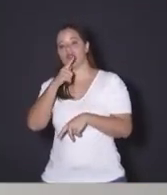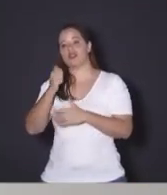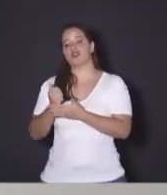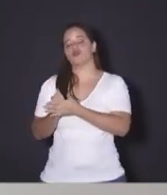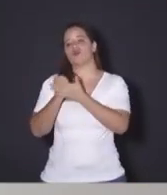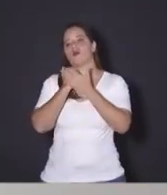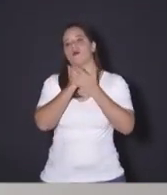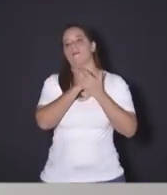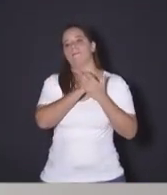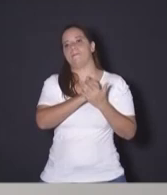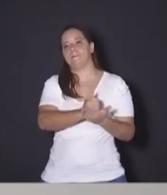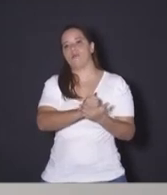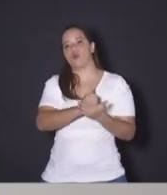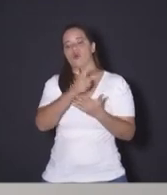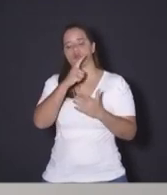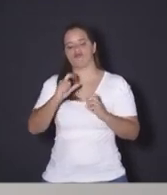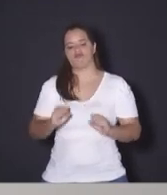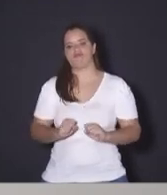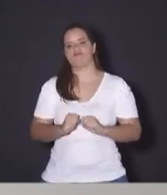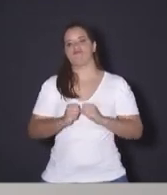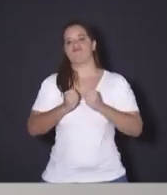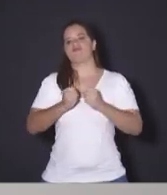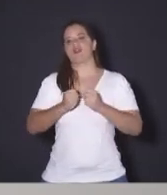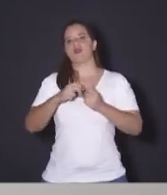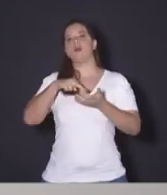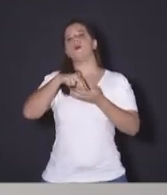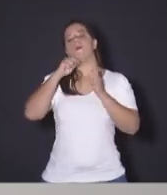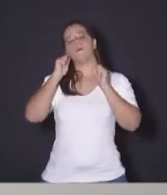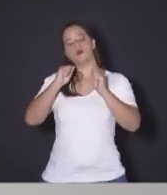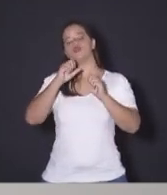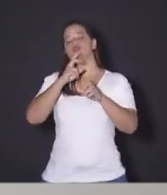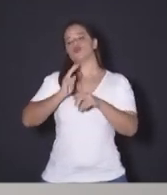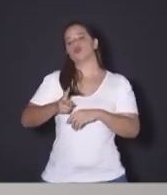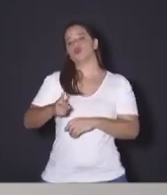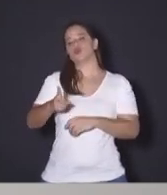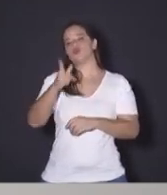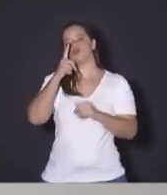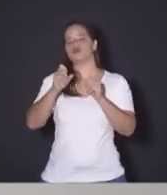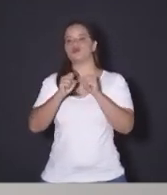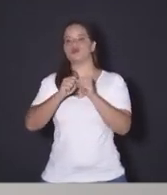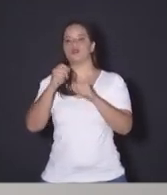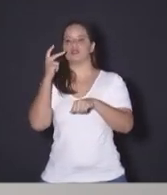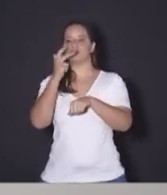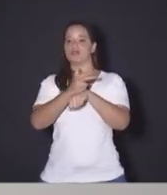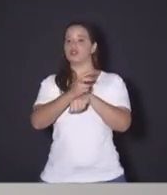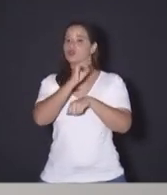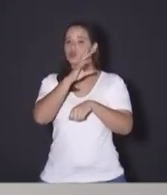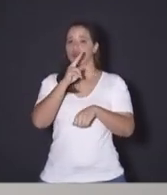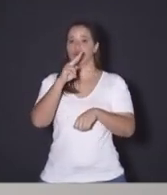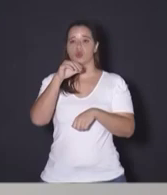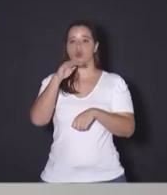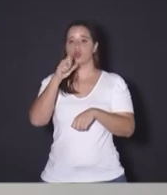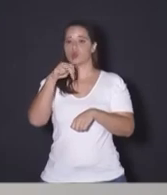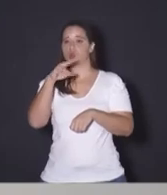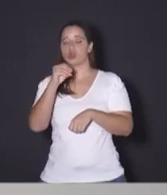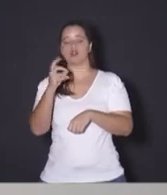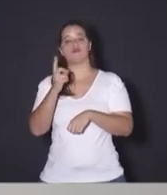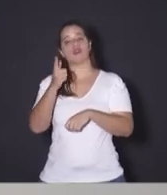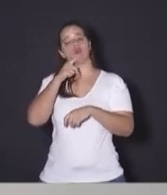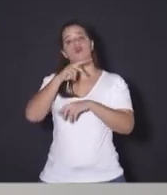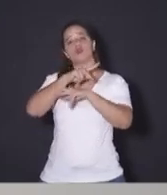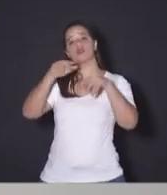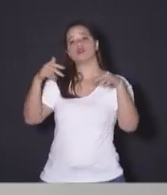apoio mais sólido eles pudessem estar continuem produzindo e isso não só em tucano mas em outras cidades e